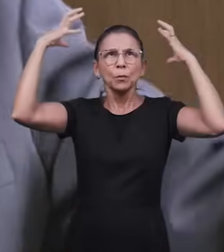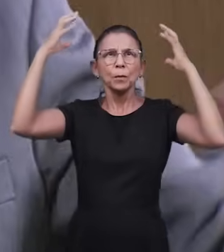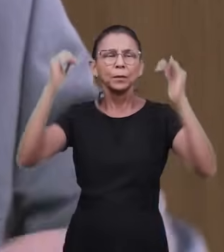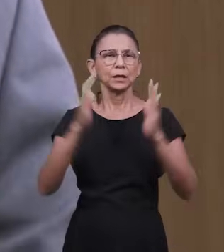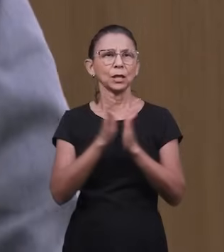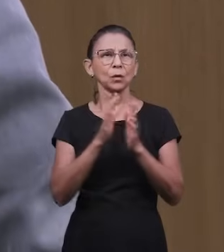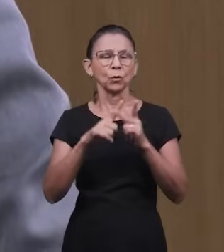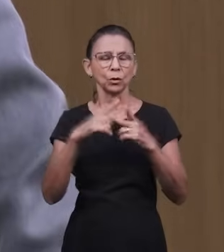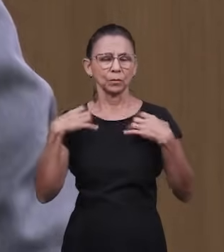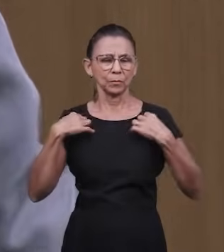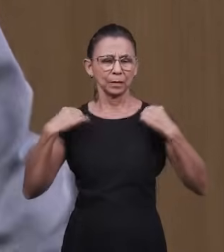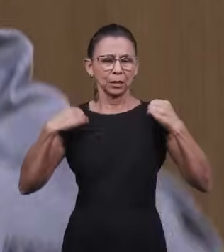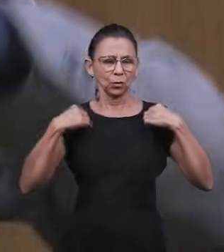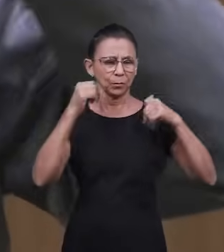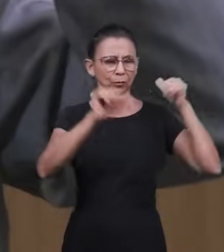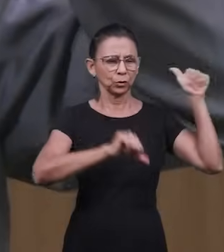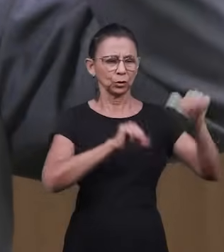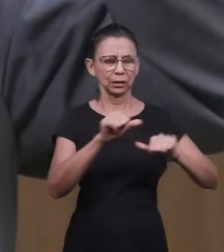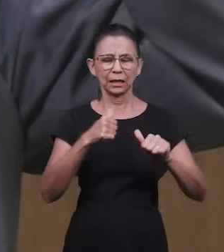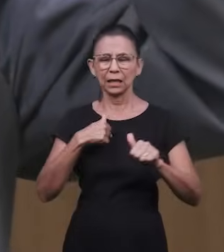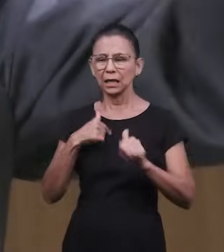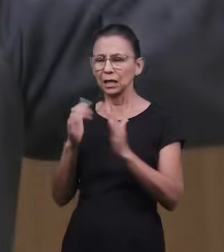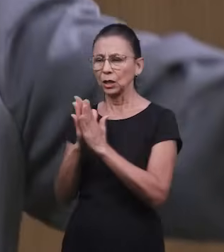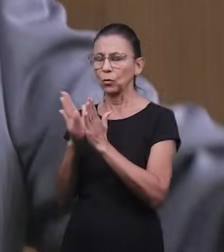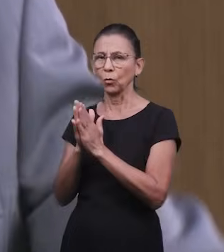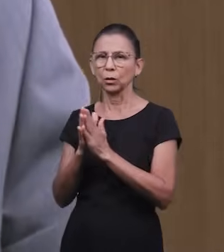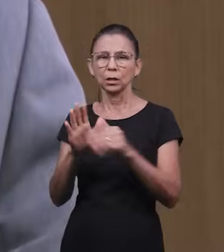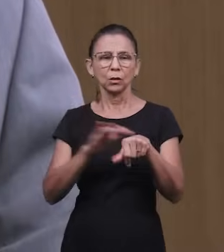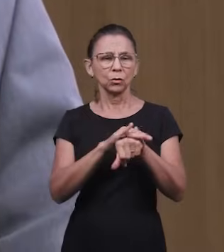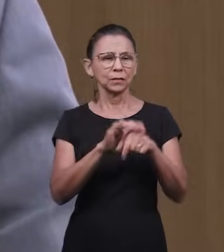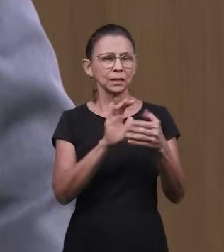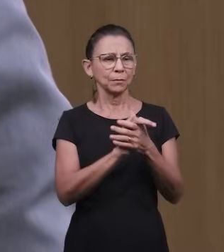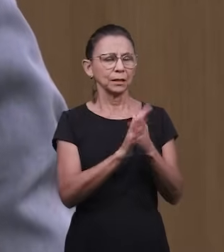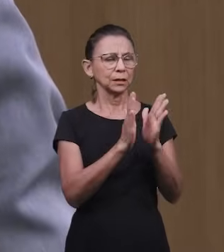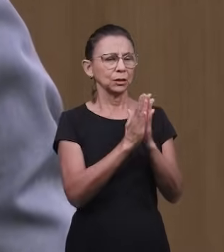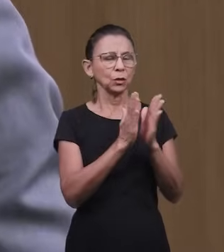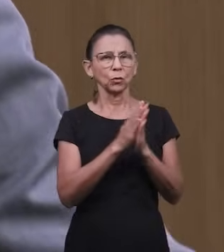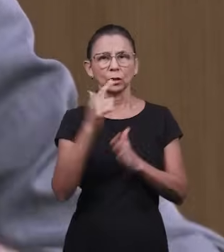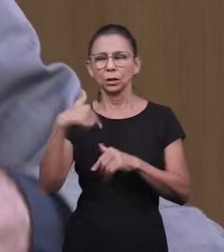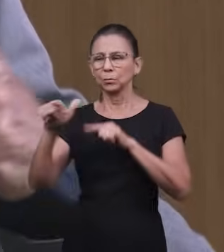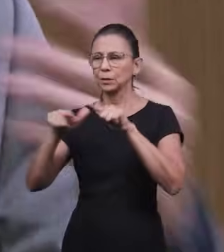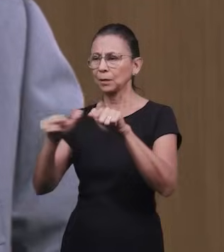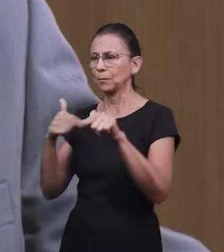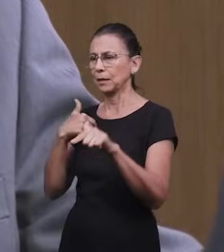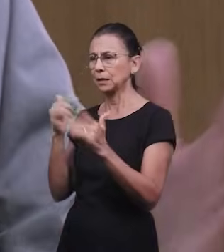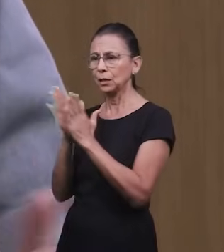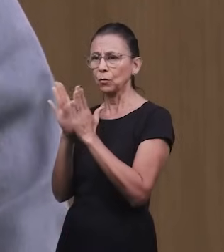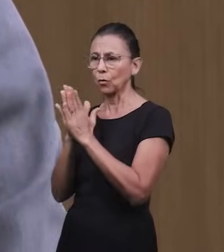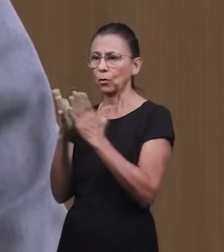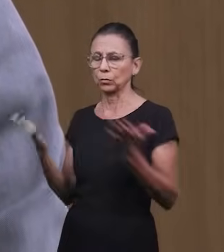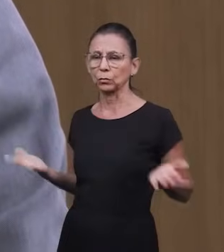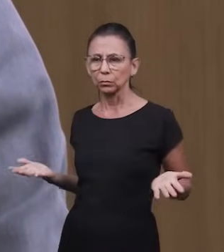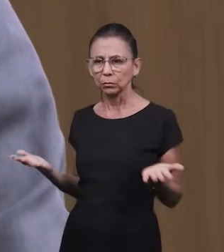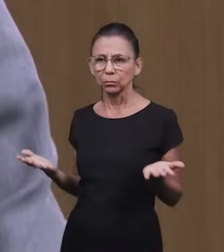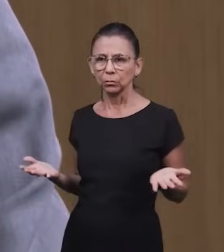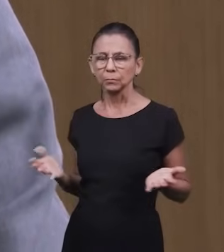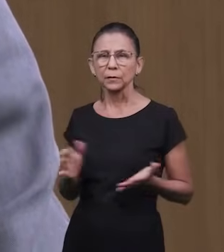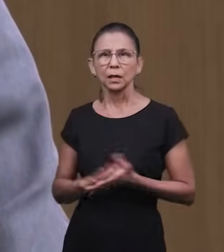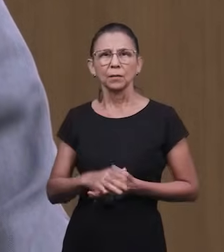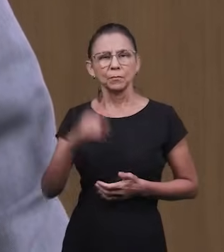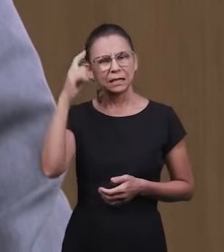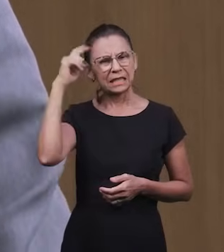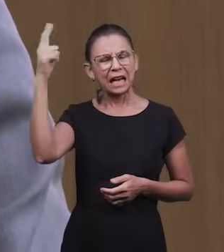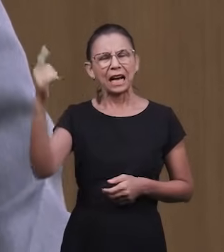tomar banho, eu oro. Eu vou trocar de roupa, eu oro. Eu vou conversar com meu marido, eu oro. Eu vou para o meu trabalho, eu oro. Eu não estou bem.